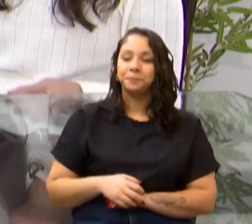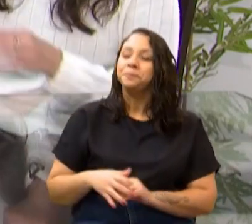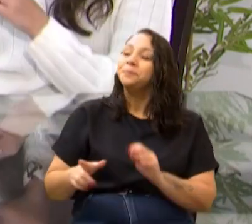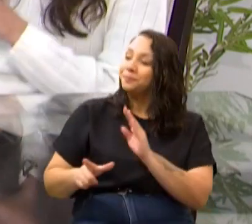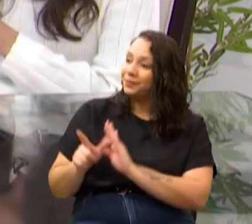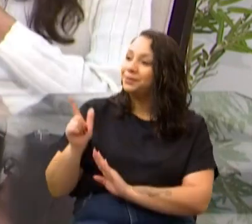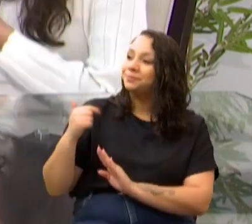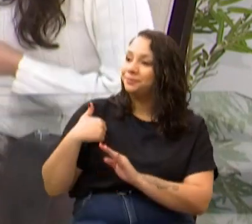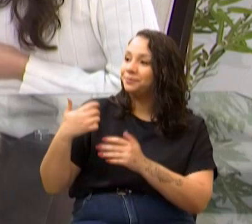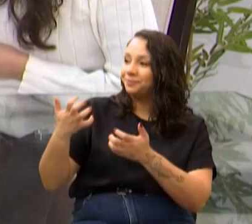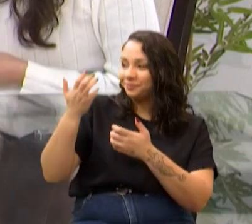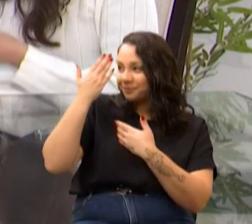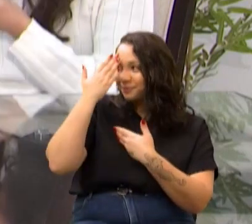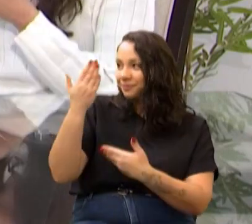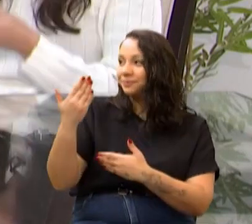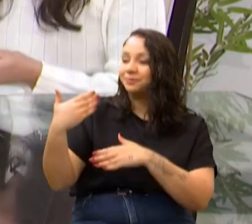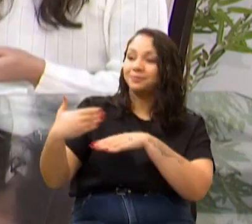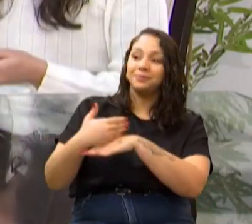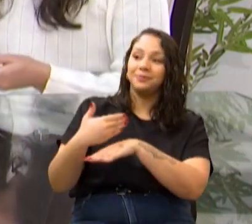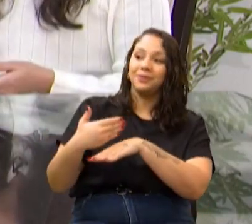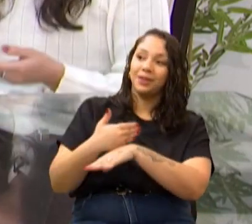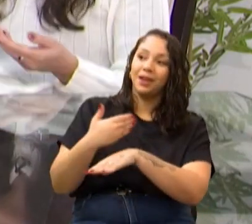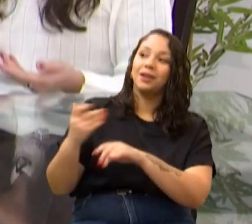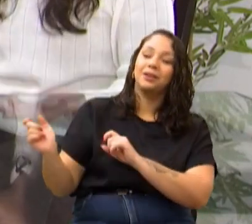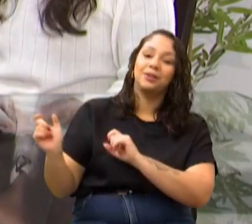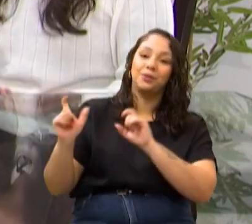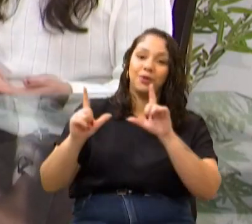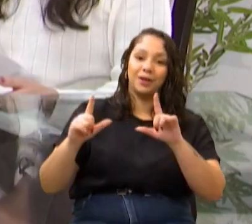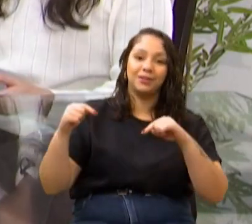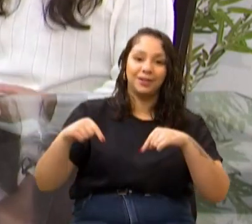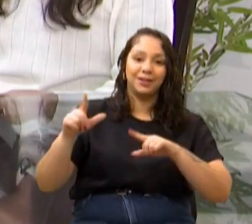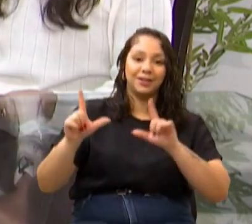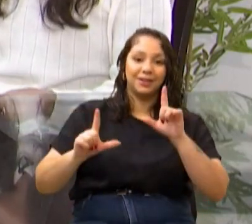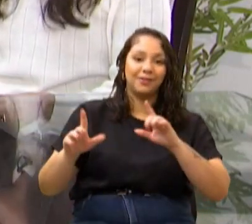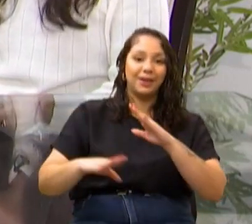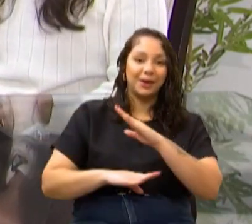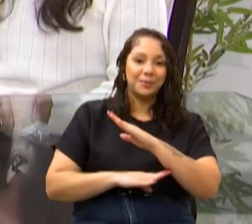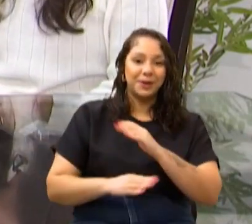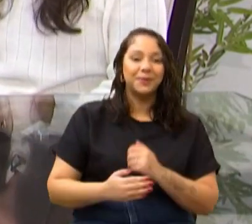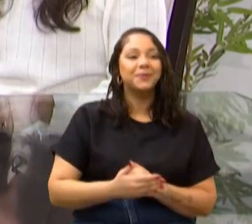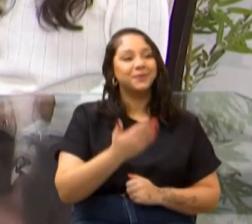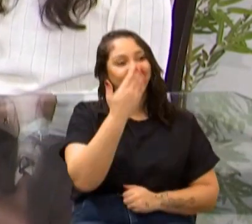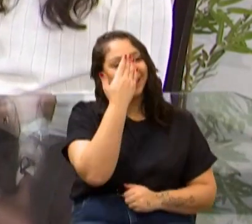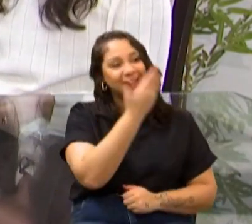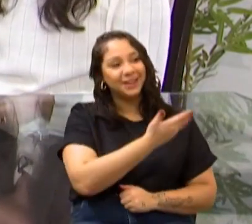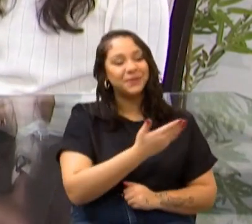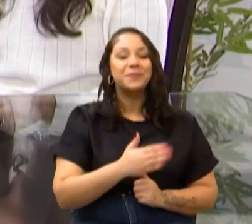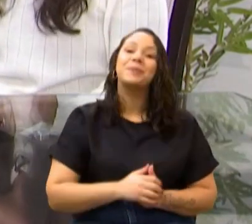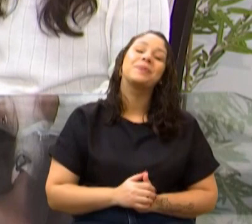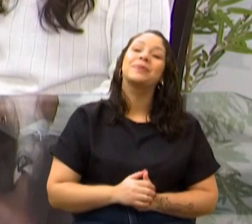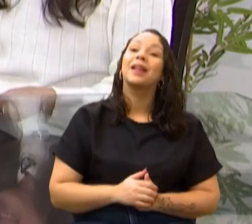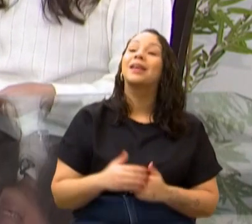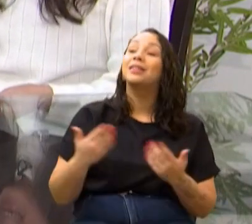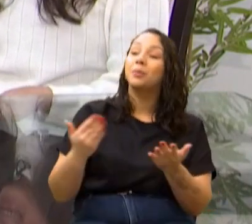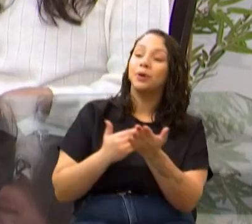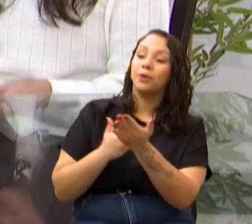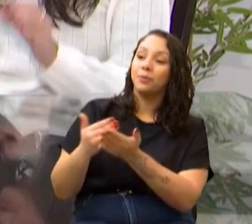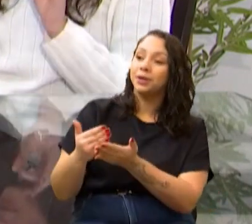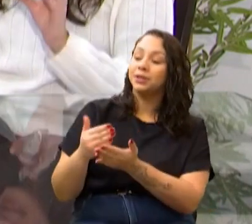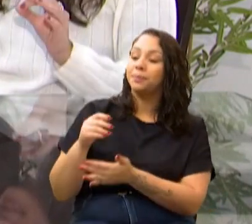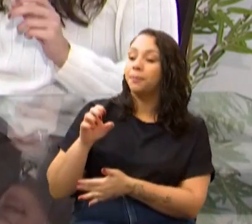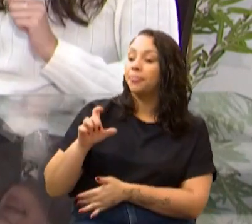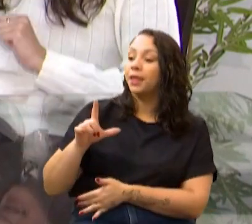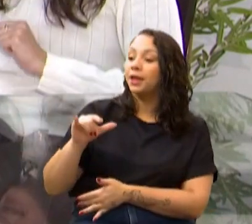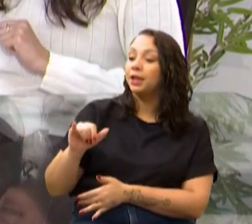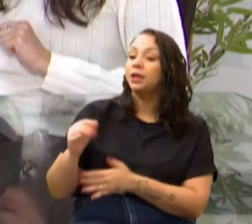Isso mesmo. Antes, eu quero agradecer muito sua disposição em participar do nosso quadro aqui da TV Câmara, Eli. Muito obrigado.